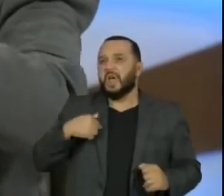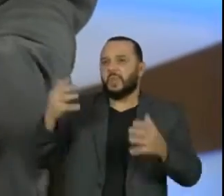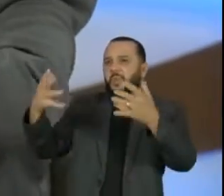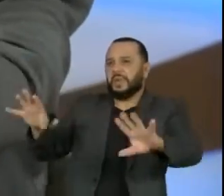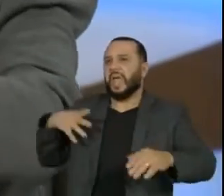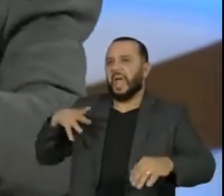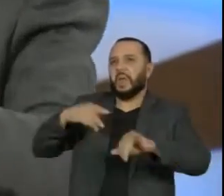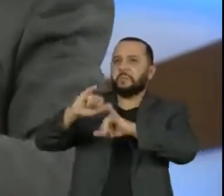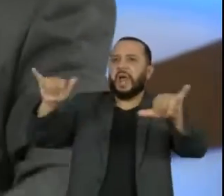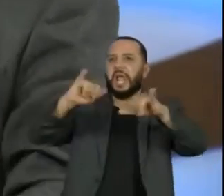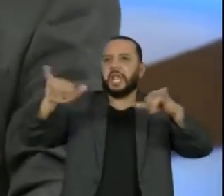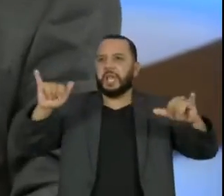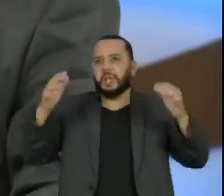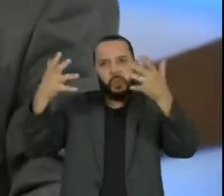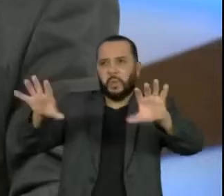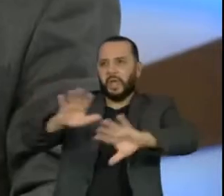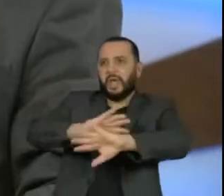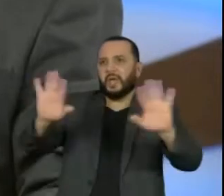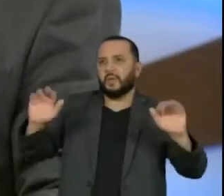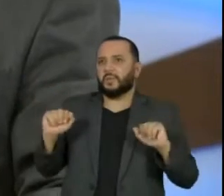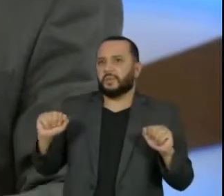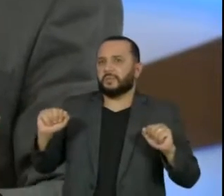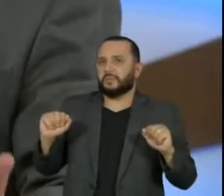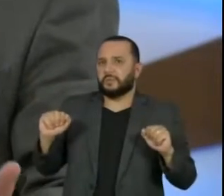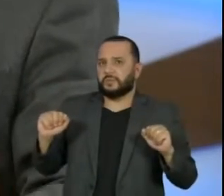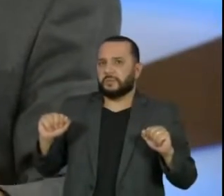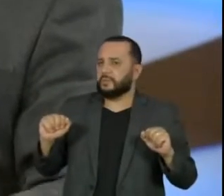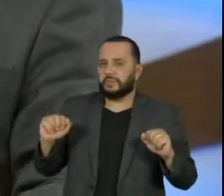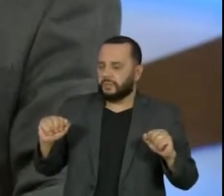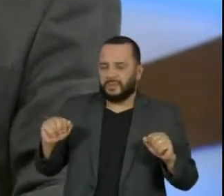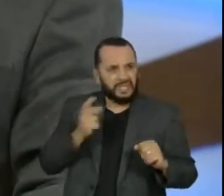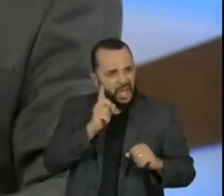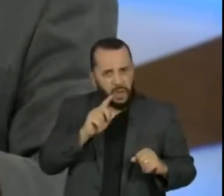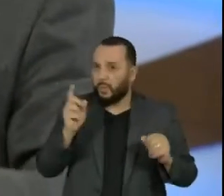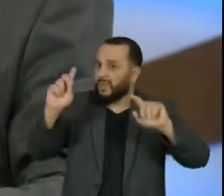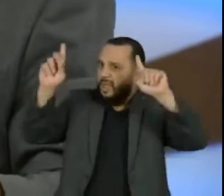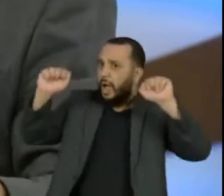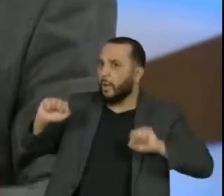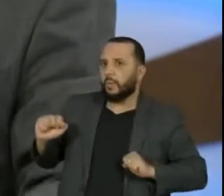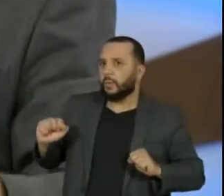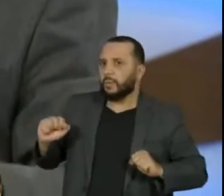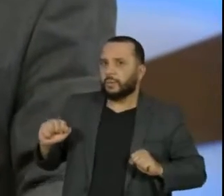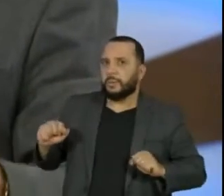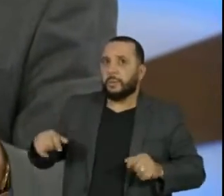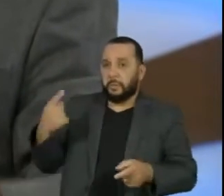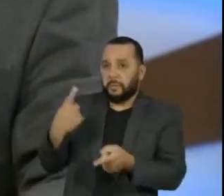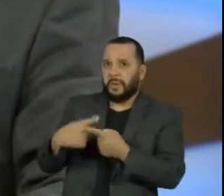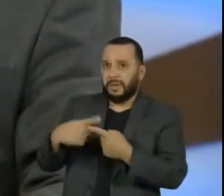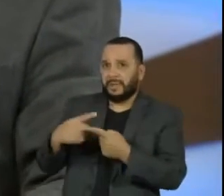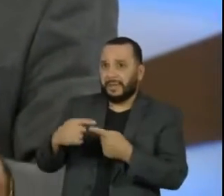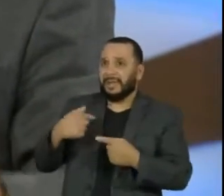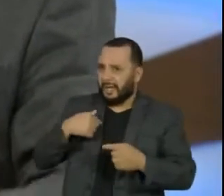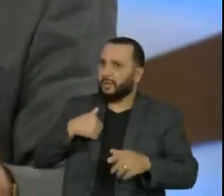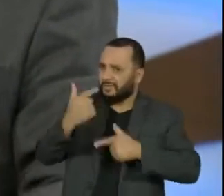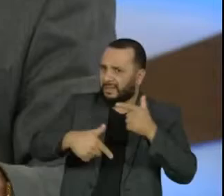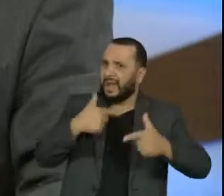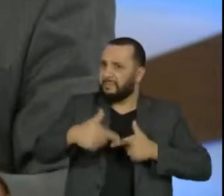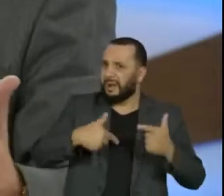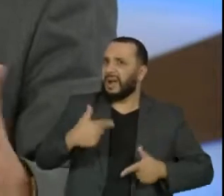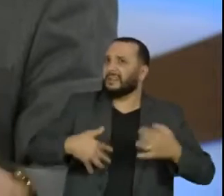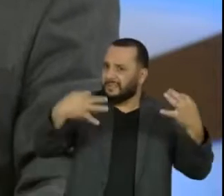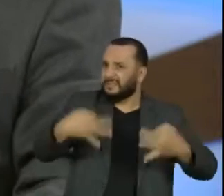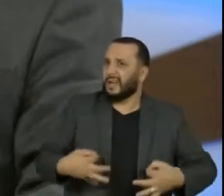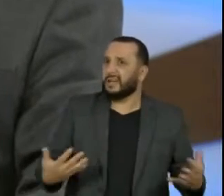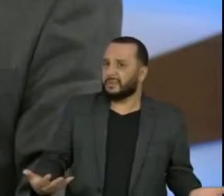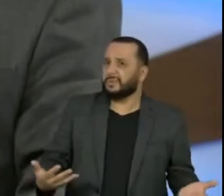marqueteiro na minha campanha. Não? Falei, não. Porque se tudo que foi feito não for reconhecido, me tira dessa